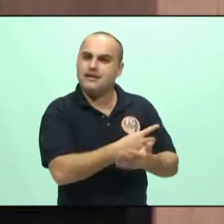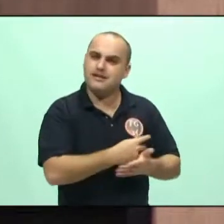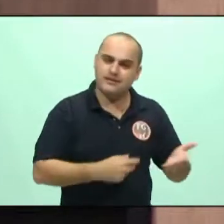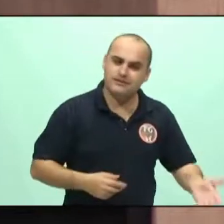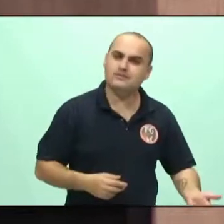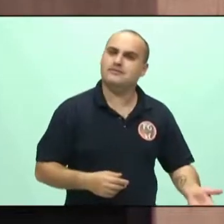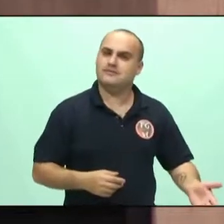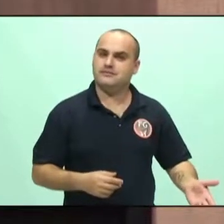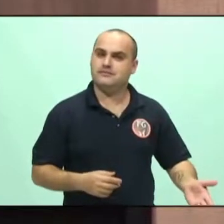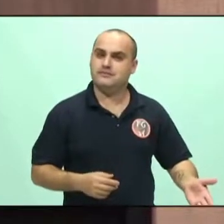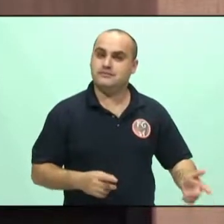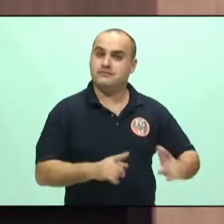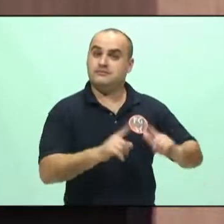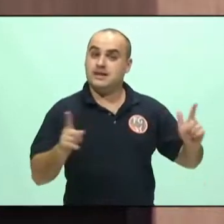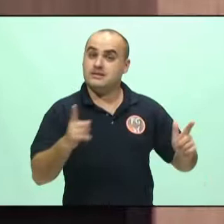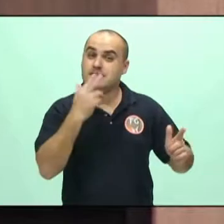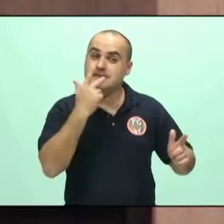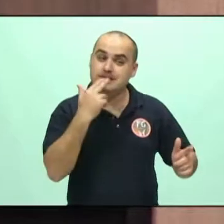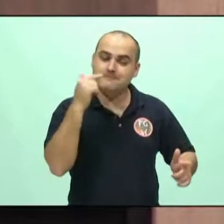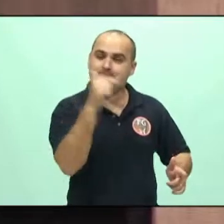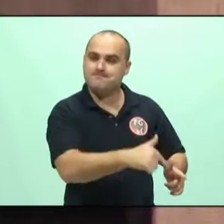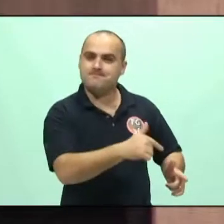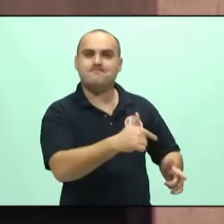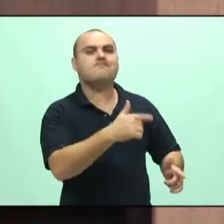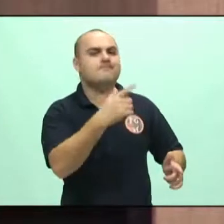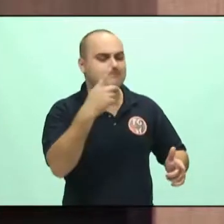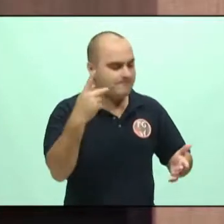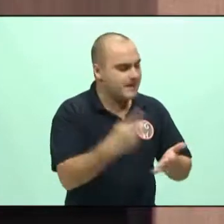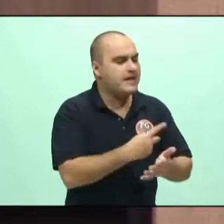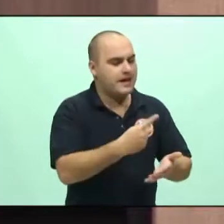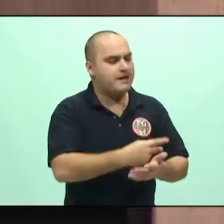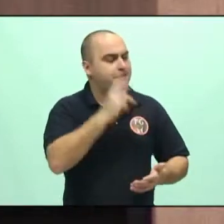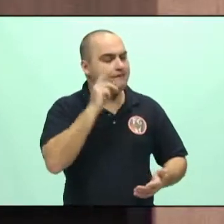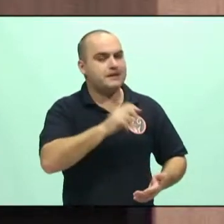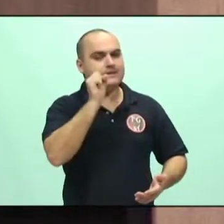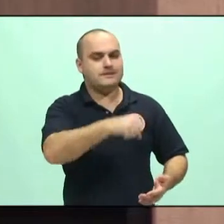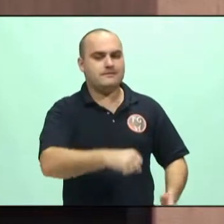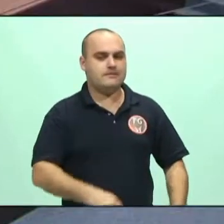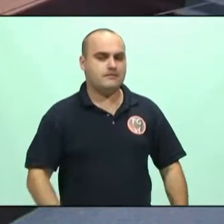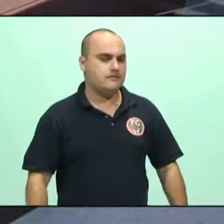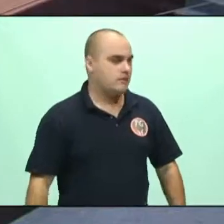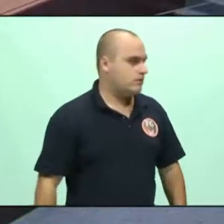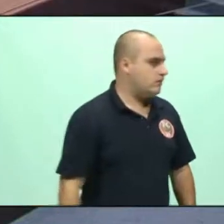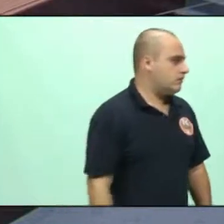mas o jeito que ela tá sendo executada a gente tá vendo muito erro